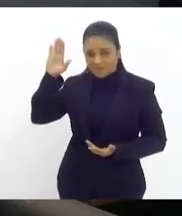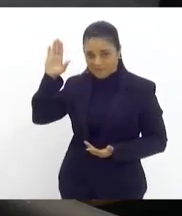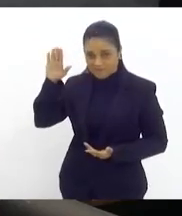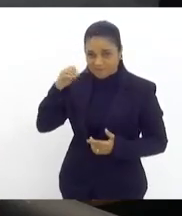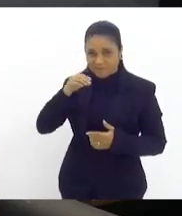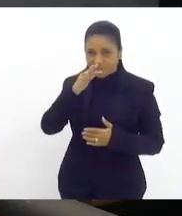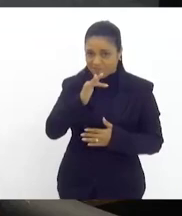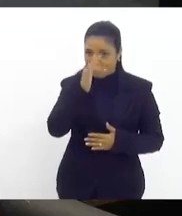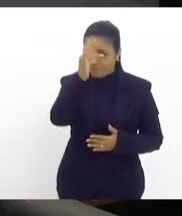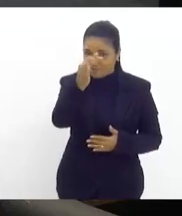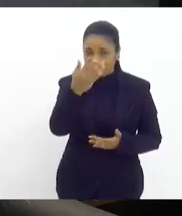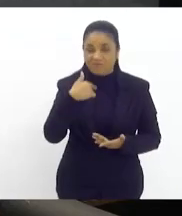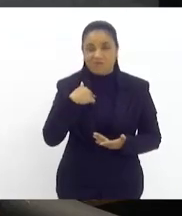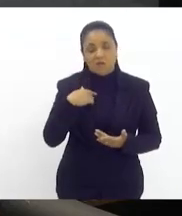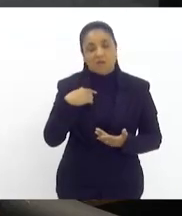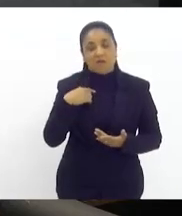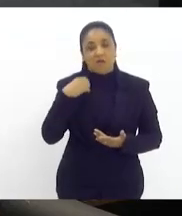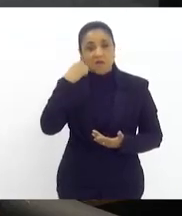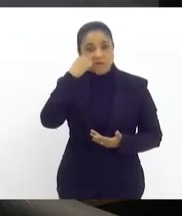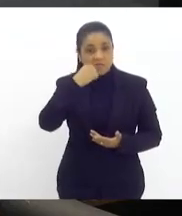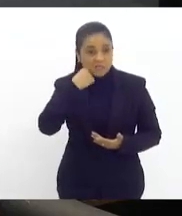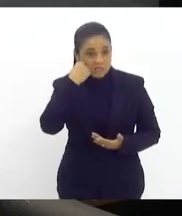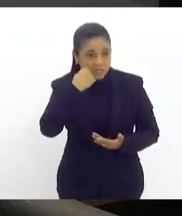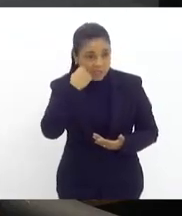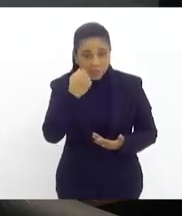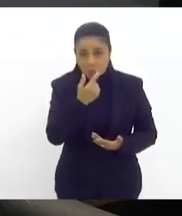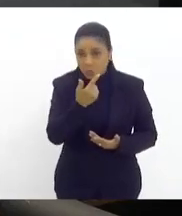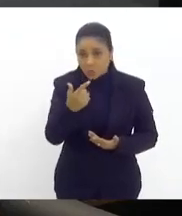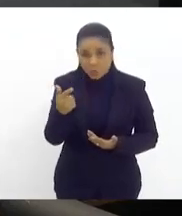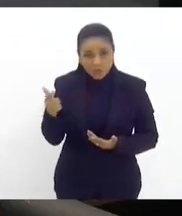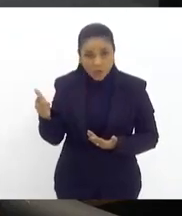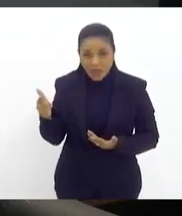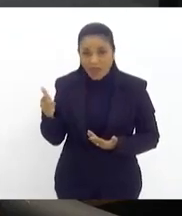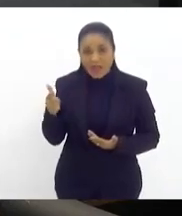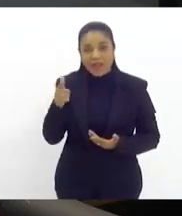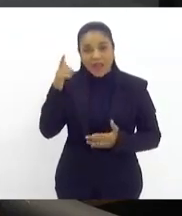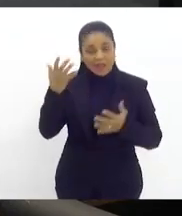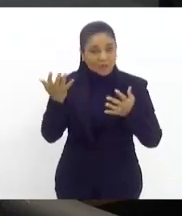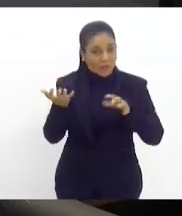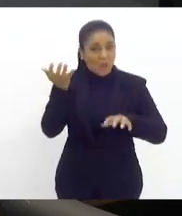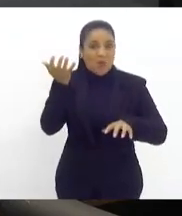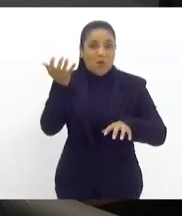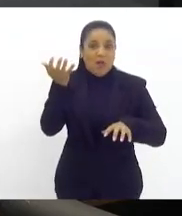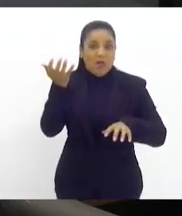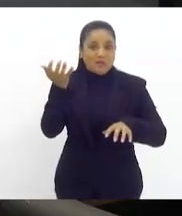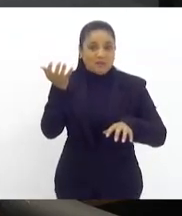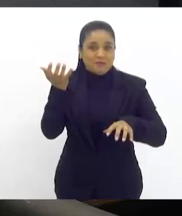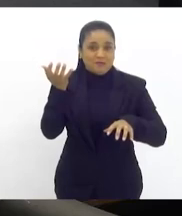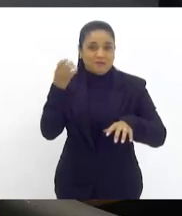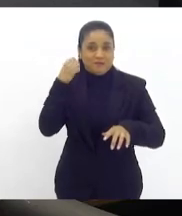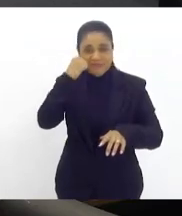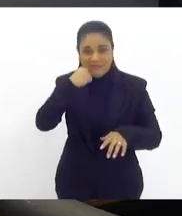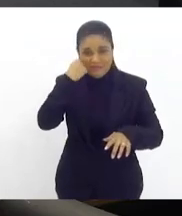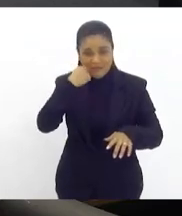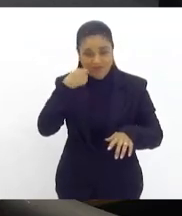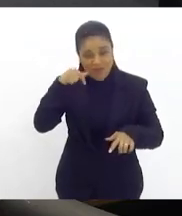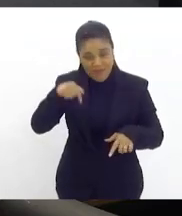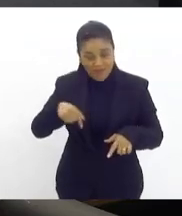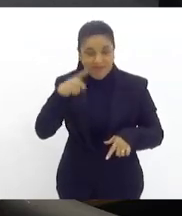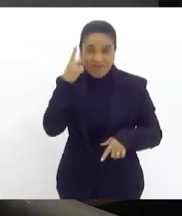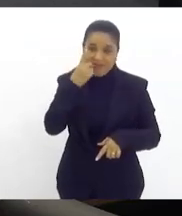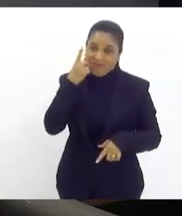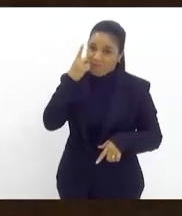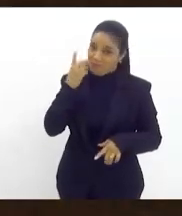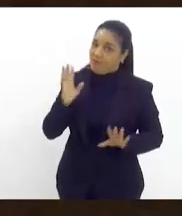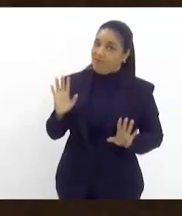senador aqui na casa não tem, só tem deputado, senador no Congresso Nacional. Se eu entendi,